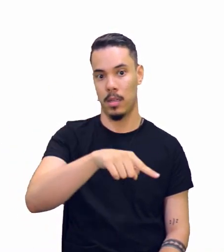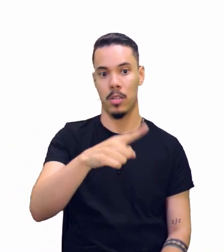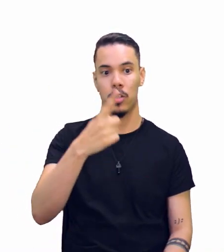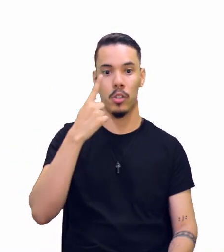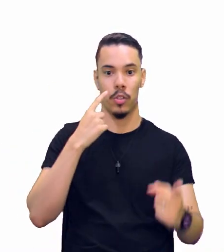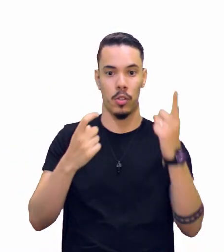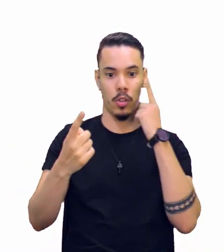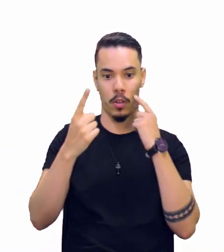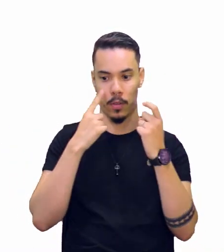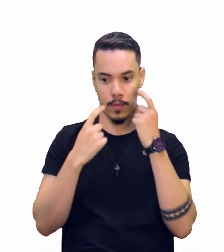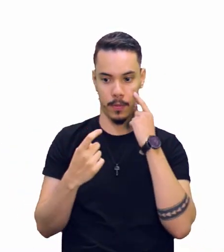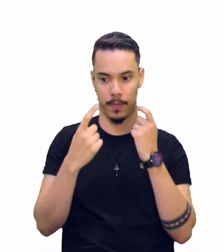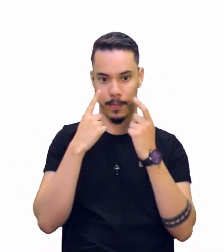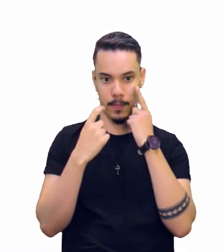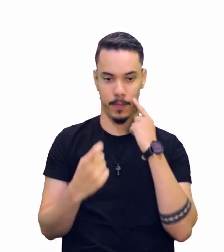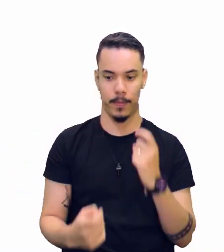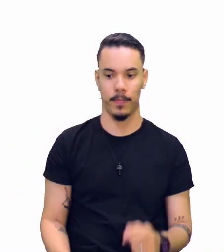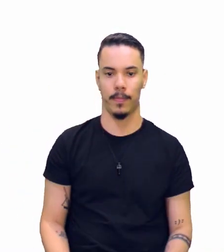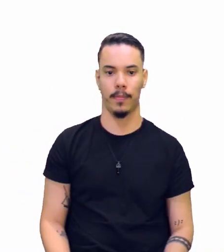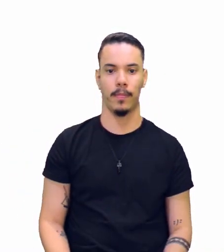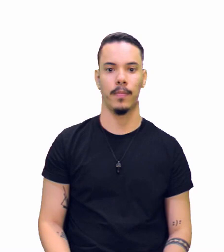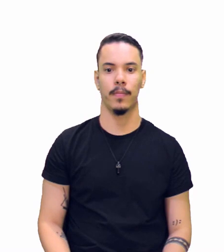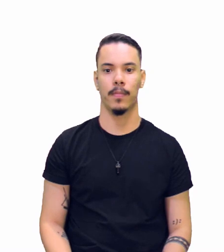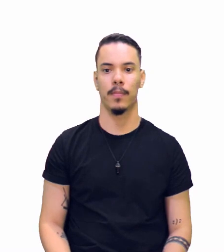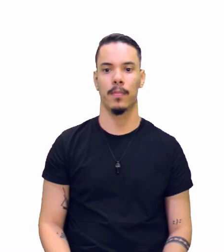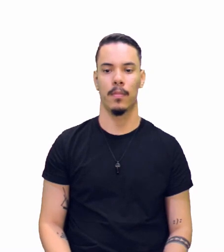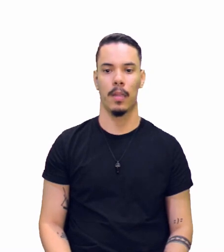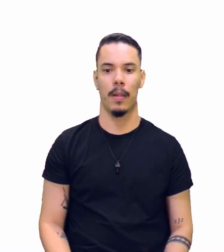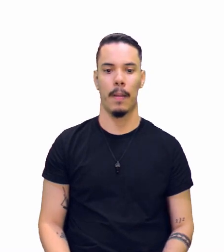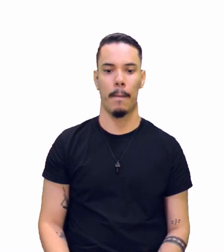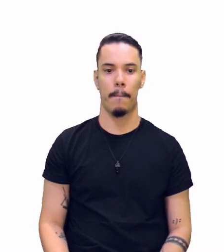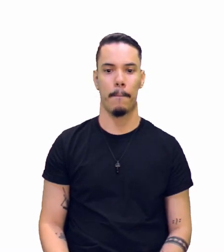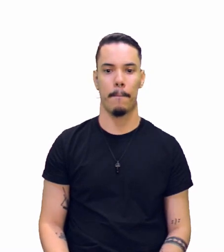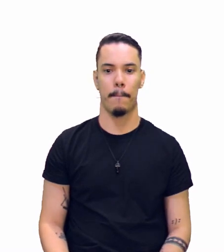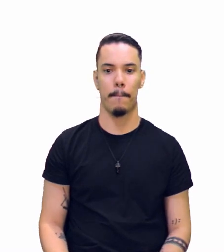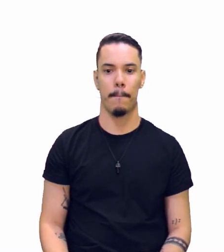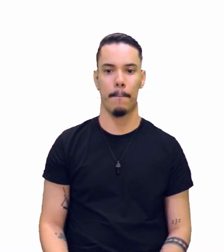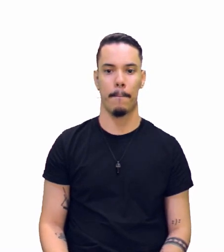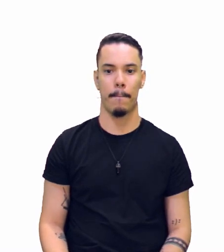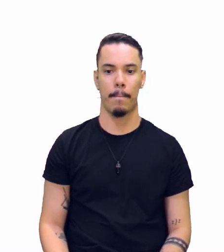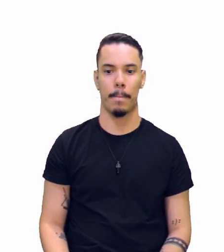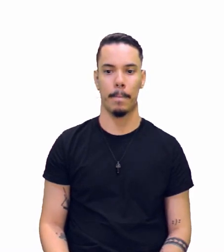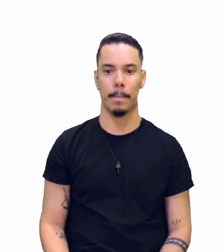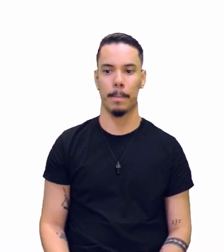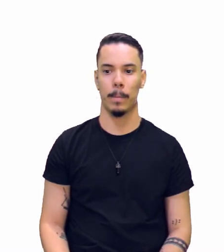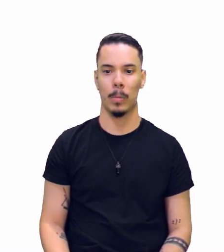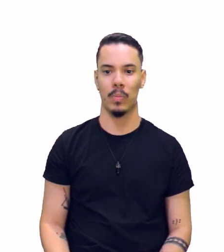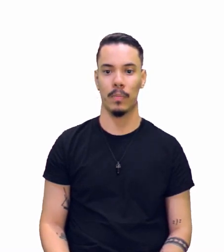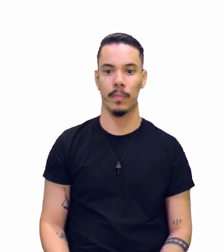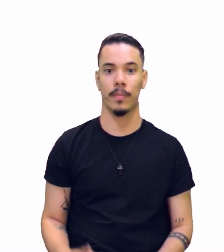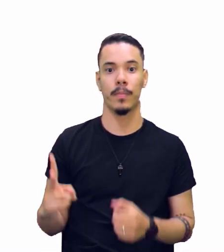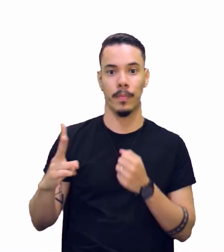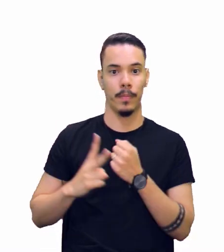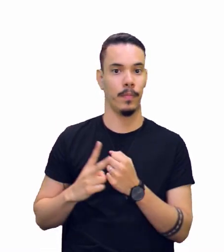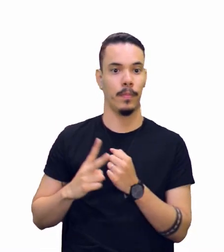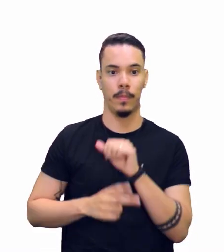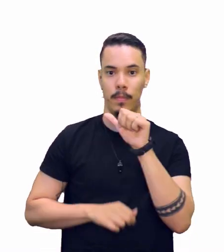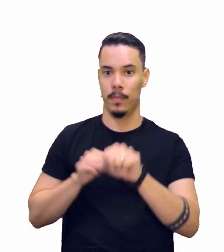Então they está representando bebês. E cry, que é o meu verbo que vem na sua forma base, sem nenhuma